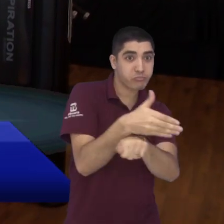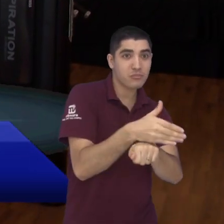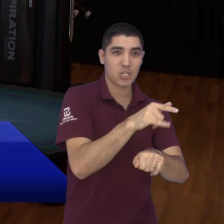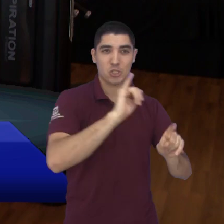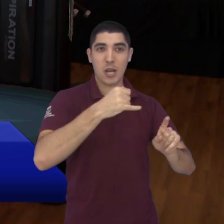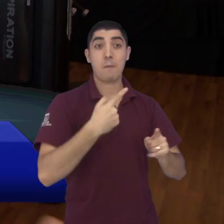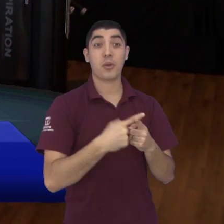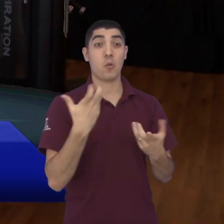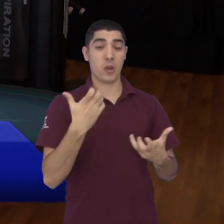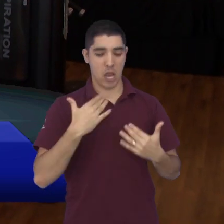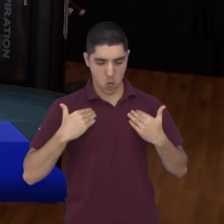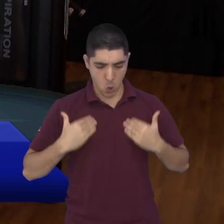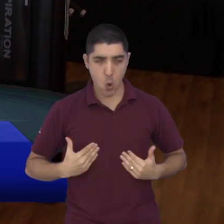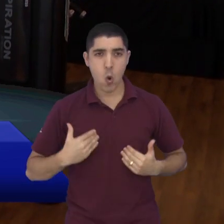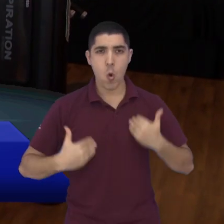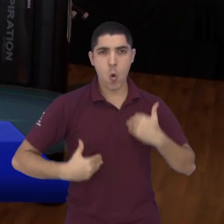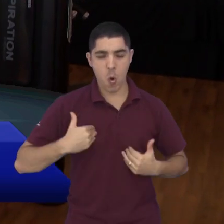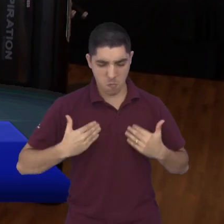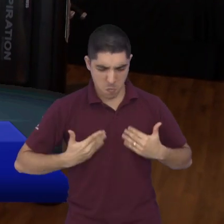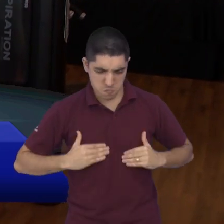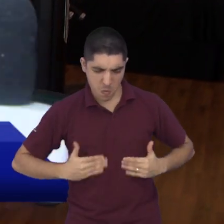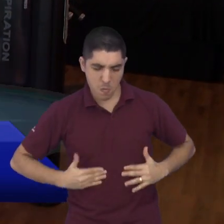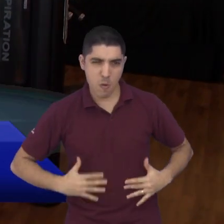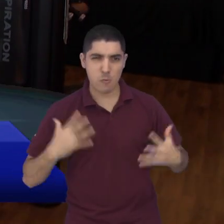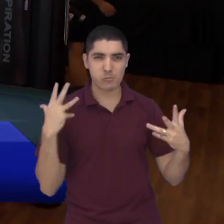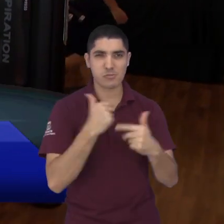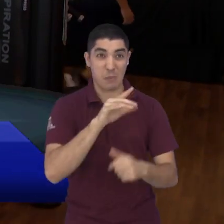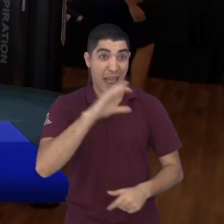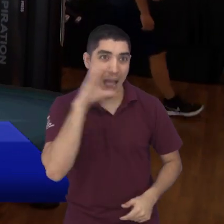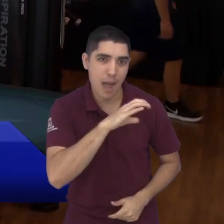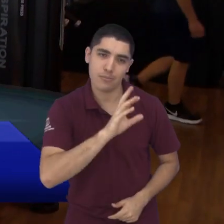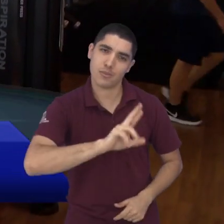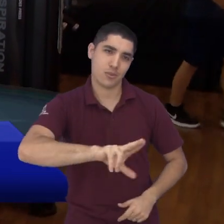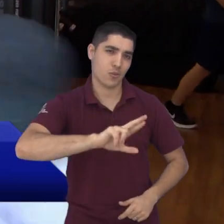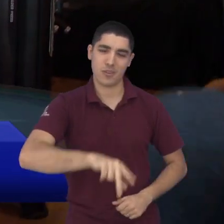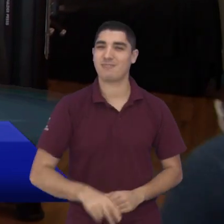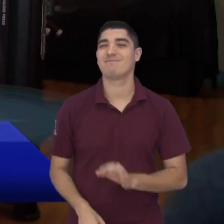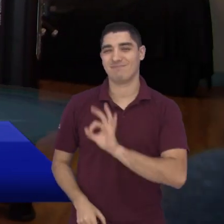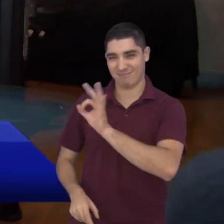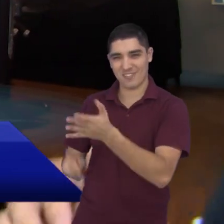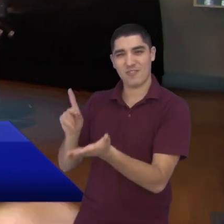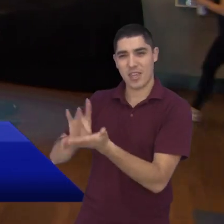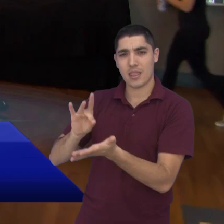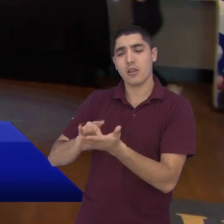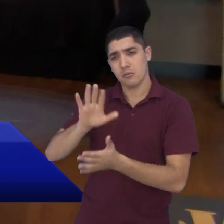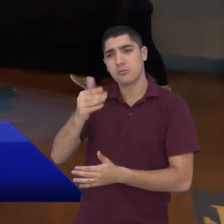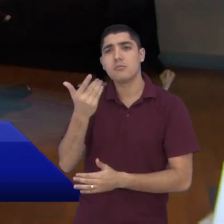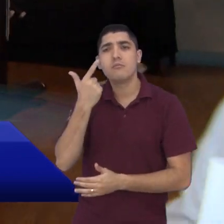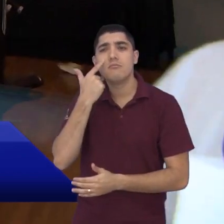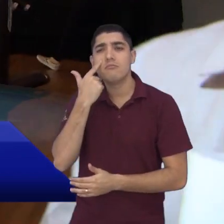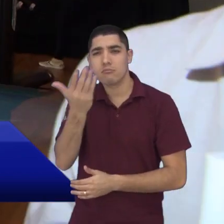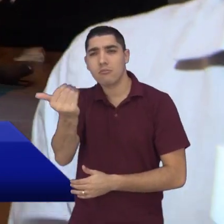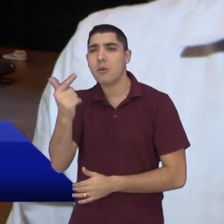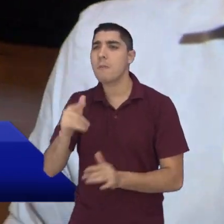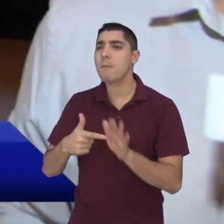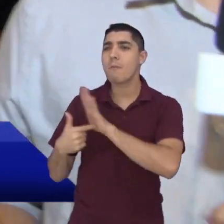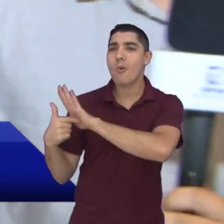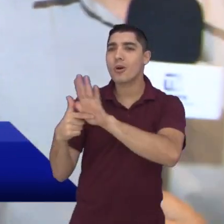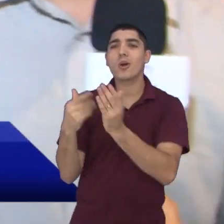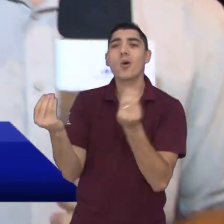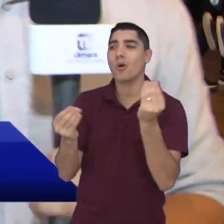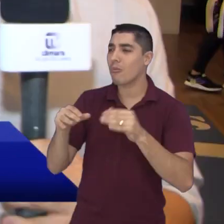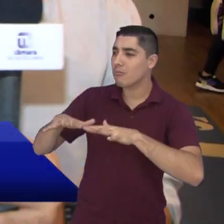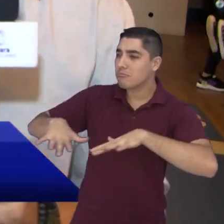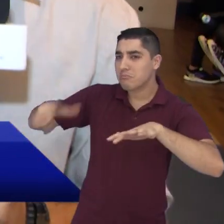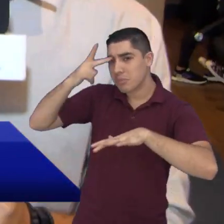querem entrar em forma né quer meter o shape pro verão e não é rápido assim né gente com certeza vamos dar uma caminhada por aqui pra gente ver